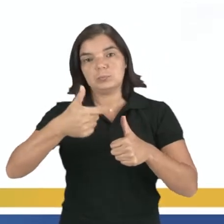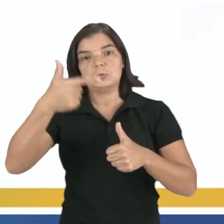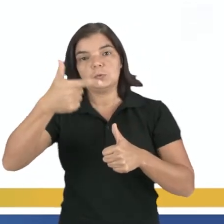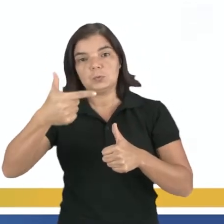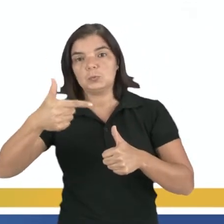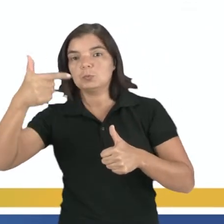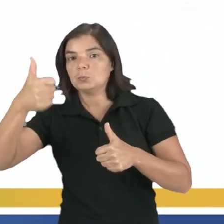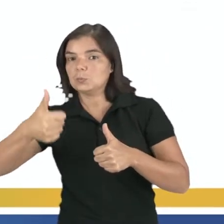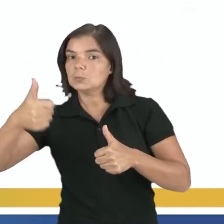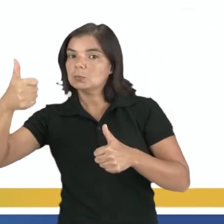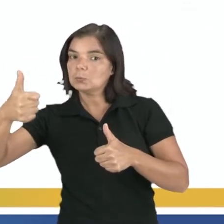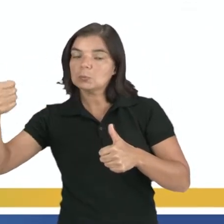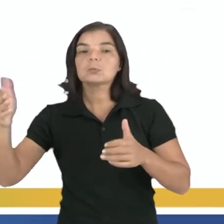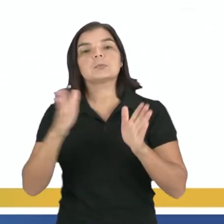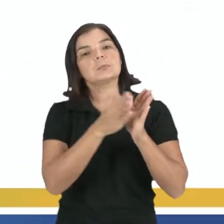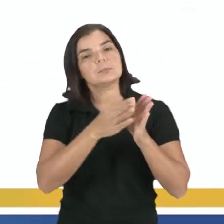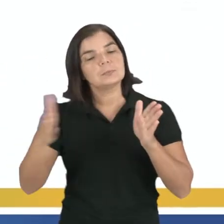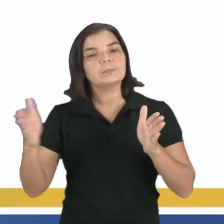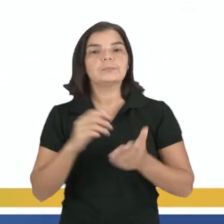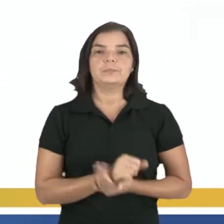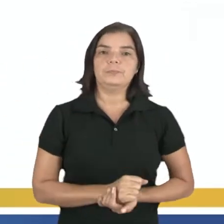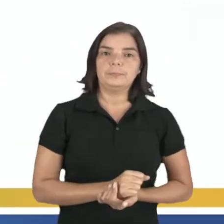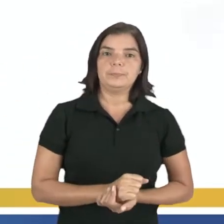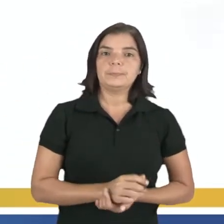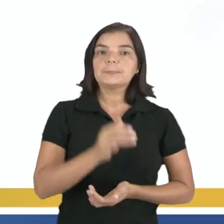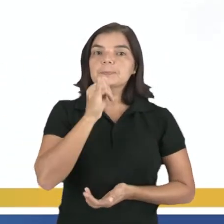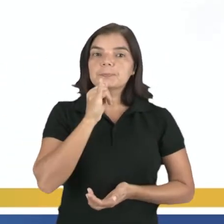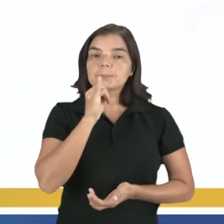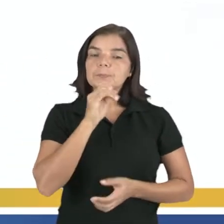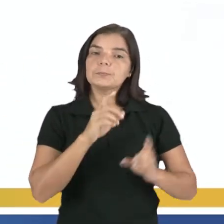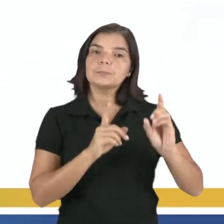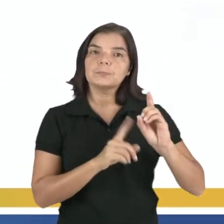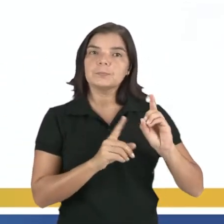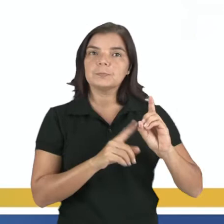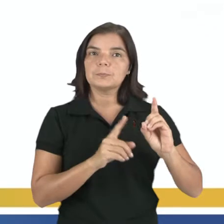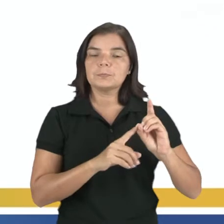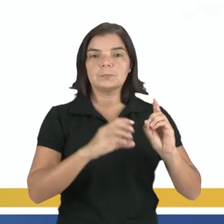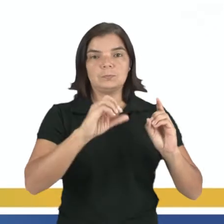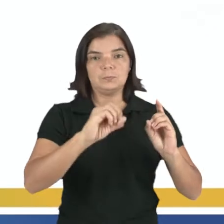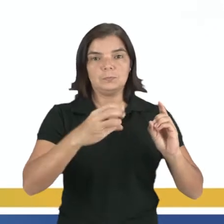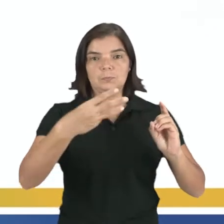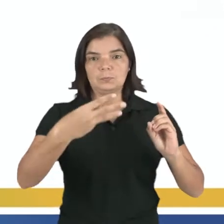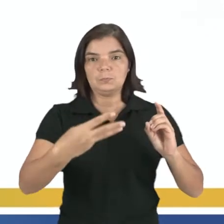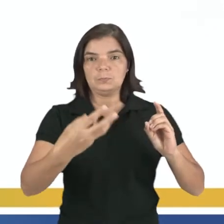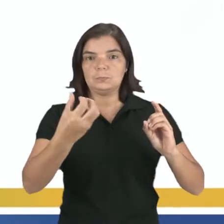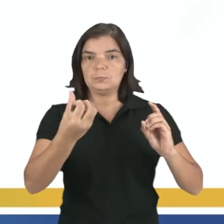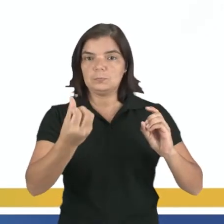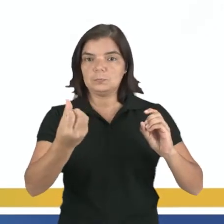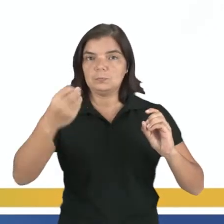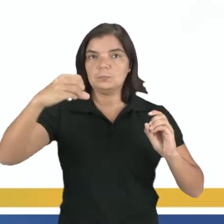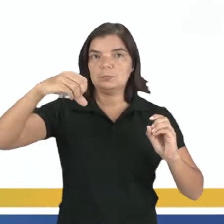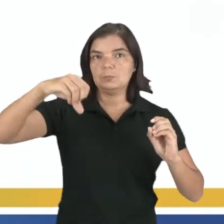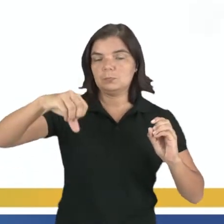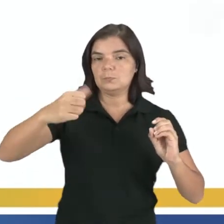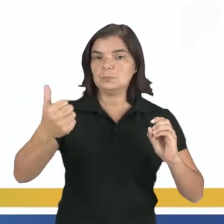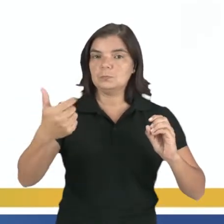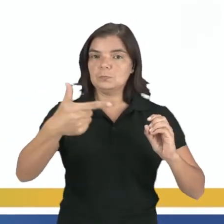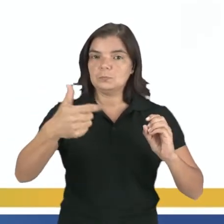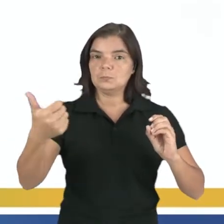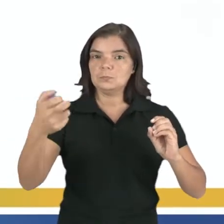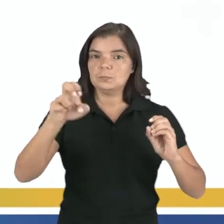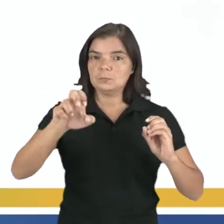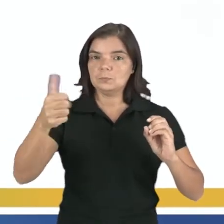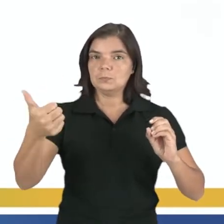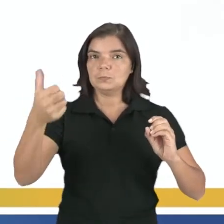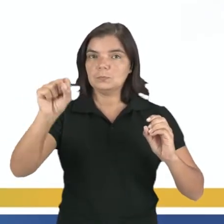terceiro termo é 1 e assim por diante. No exemplo D, eu tenho 0, 3, 6, 9, 12,